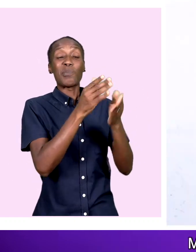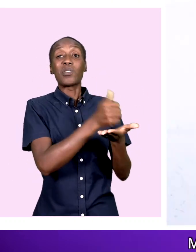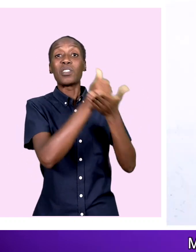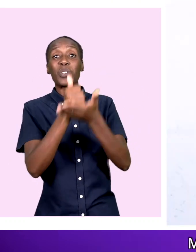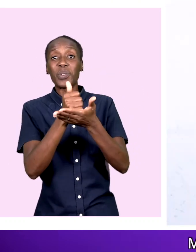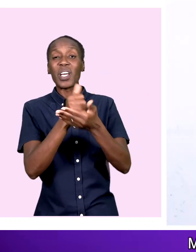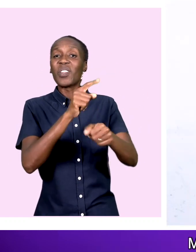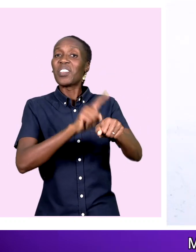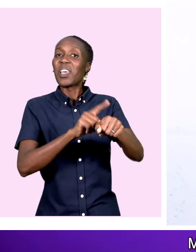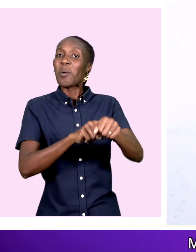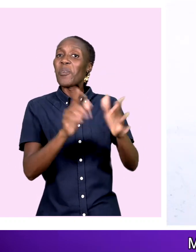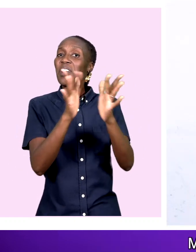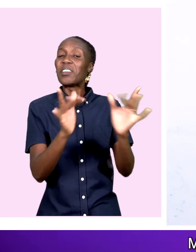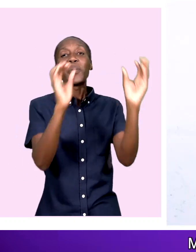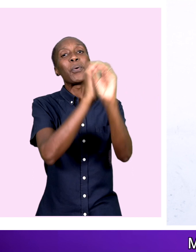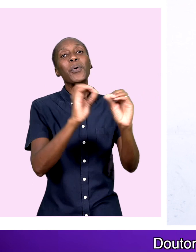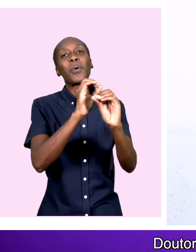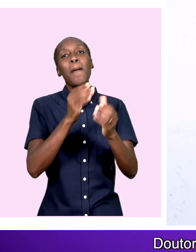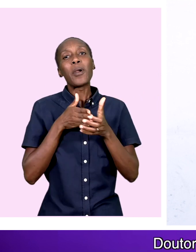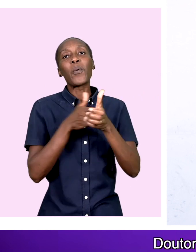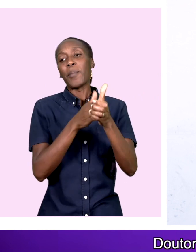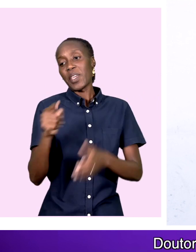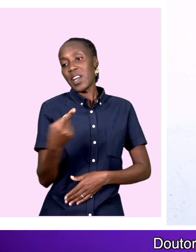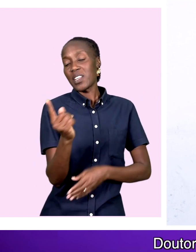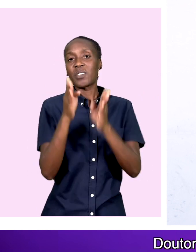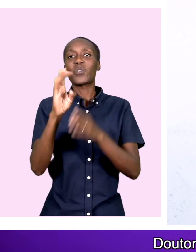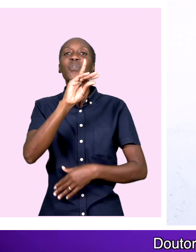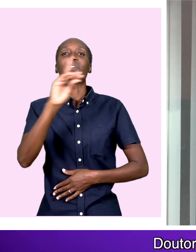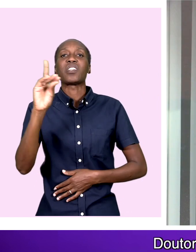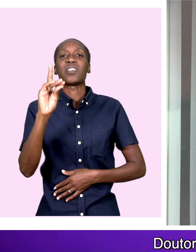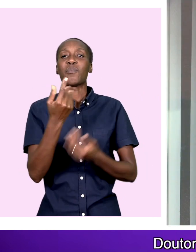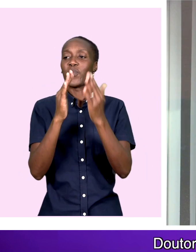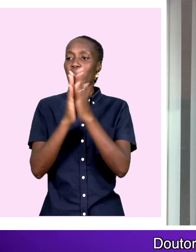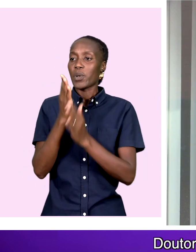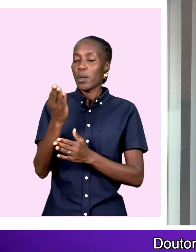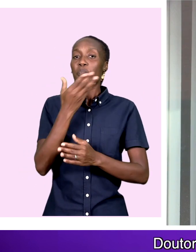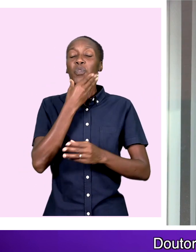pessoas. Muito obrigado, Dr. Ricardo Morense. Dr. Cremilda, representante do STAI.